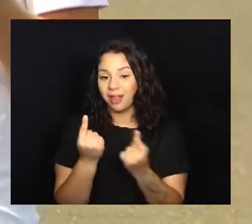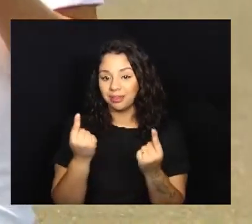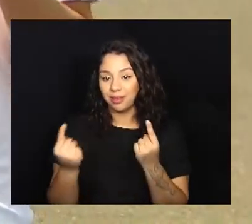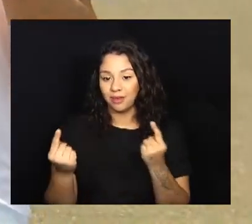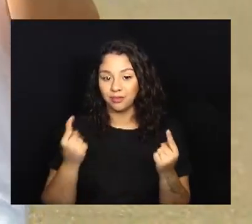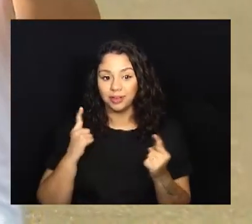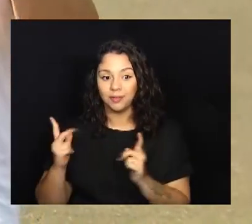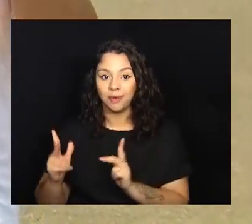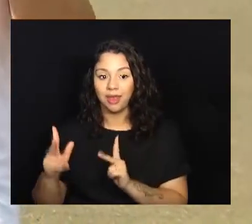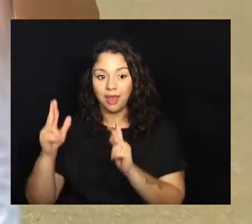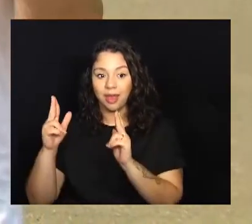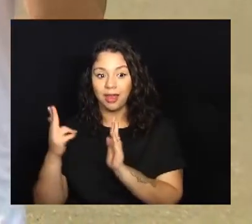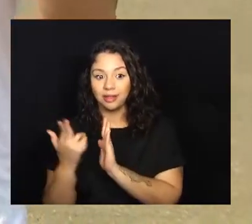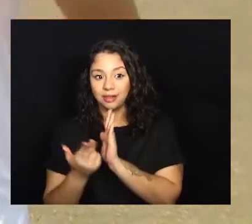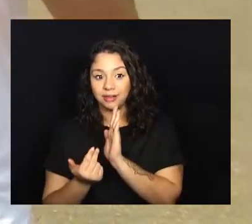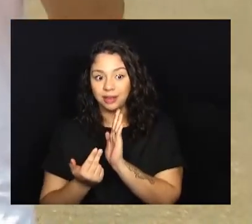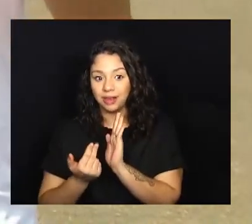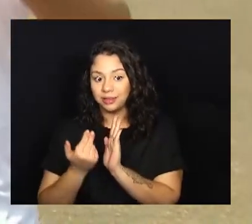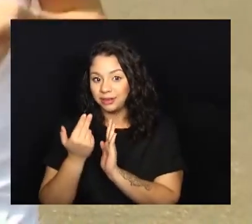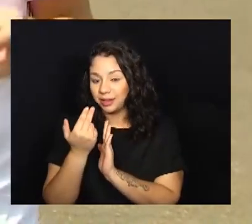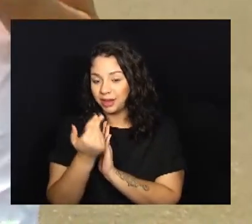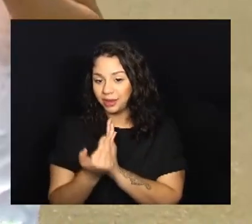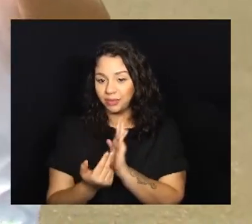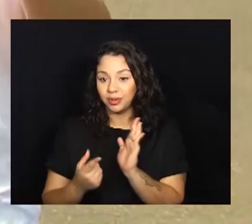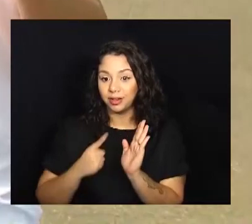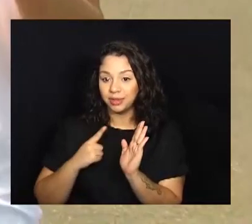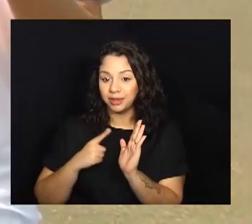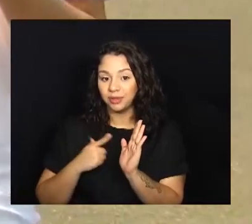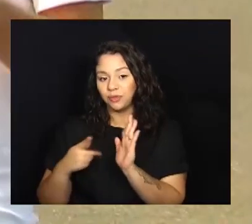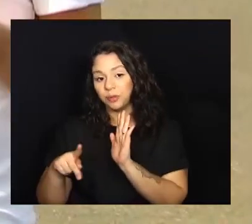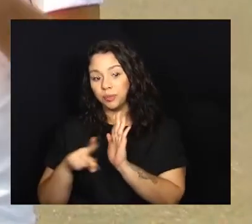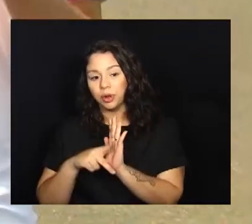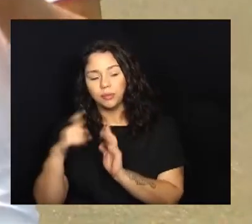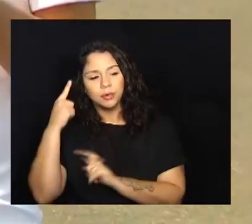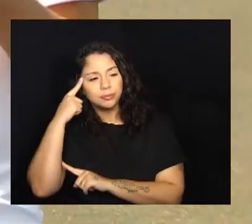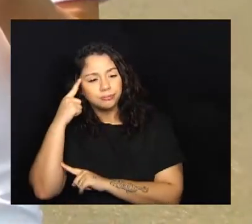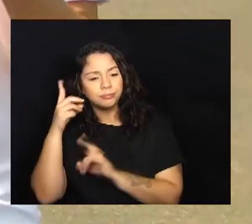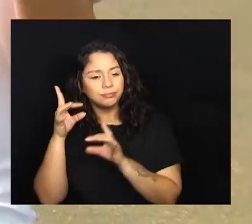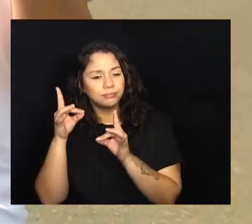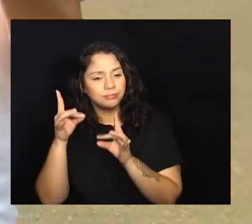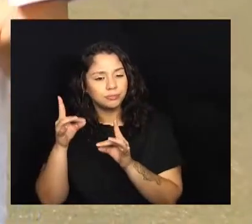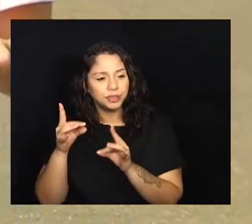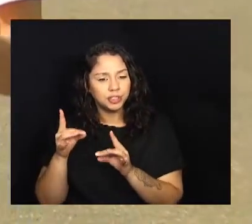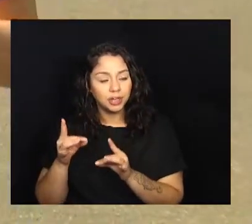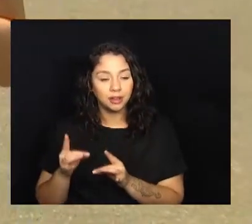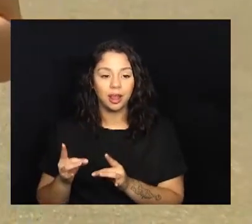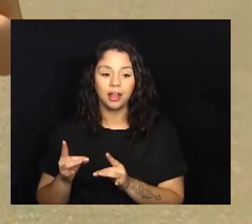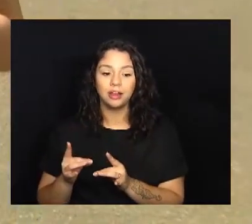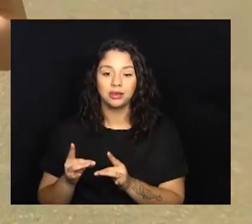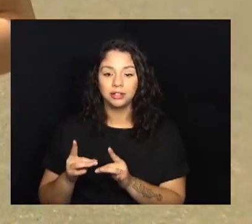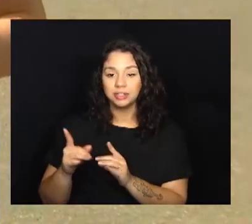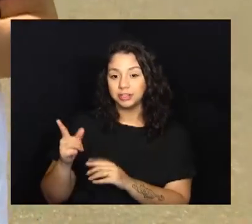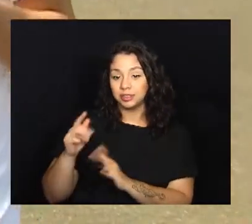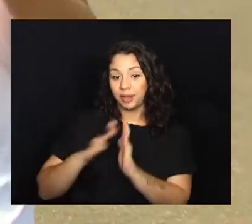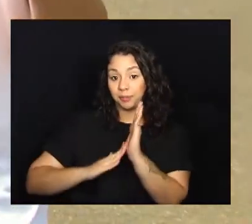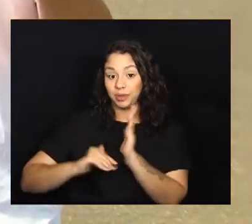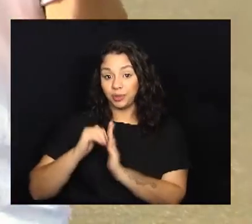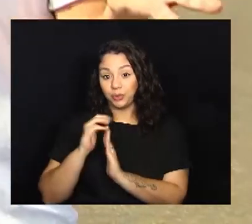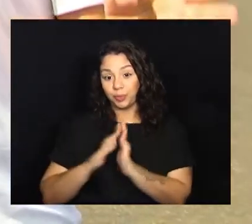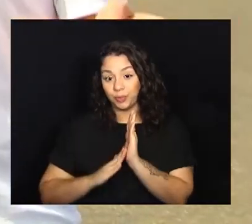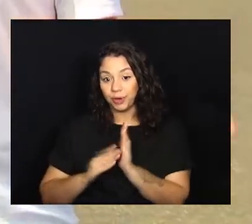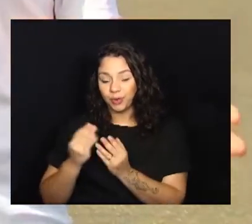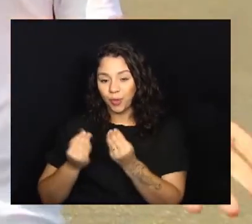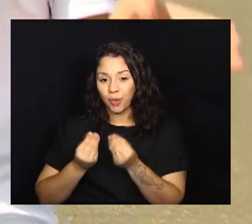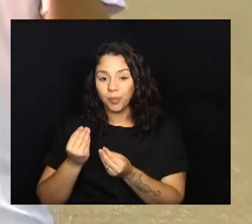parte do desenho, fez a sua versão de alguns detalhes da pintura dela e aí,